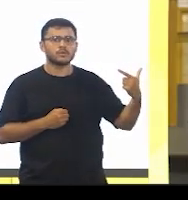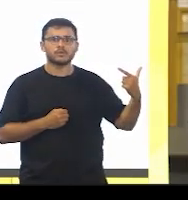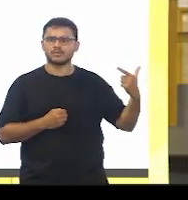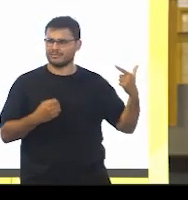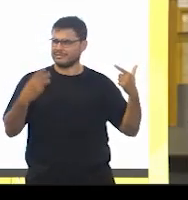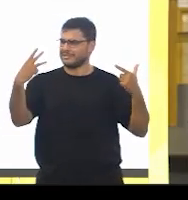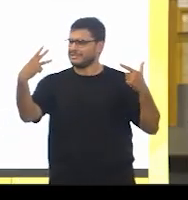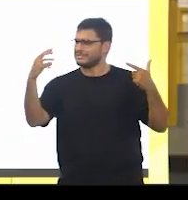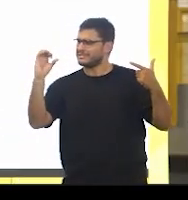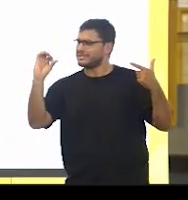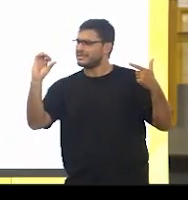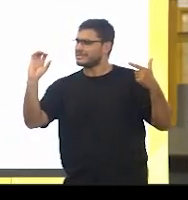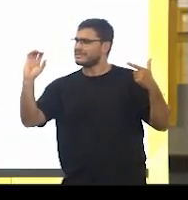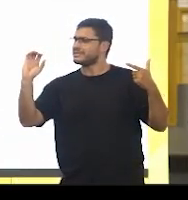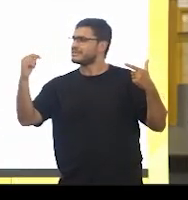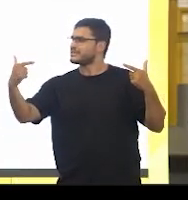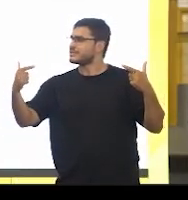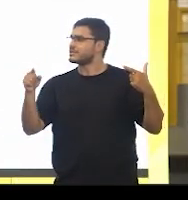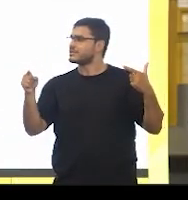342,1.